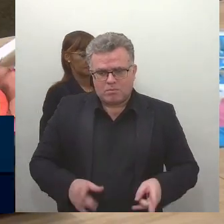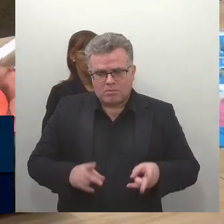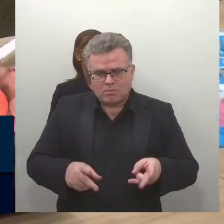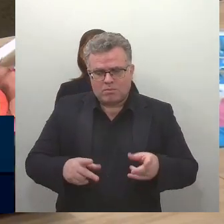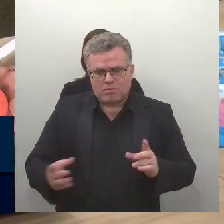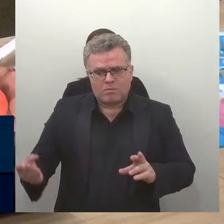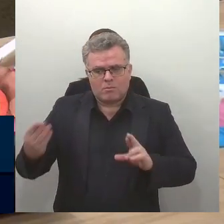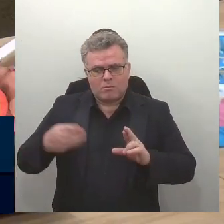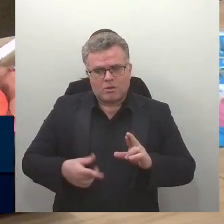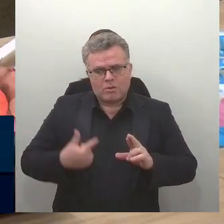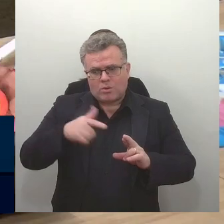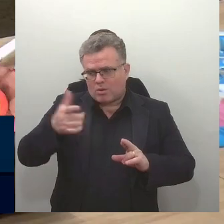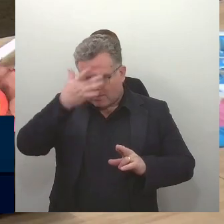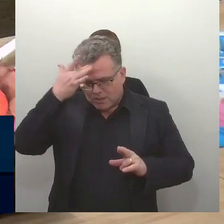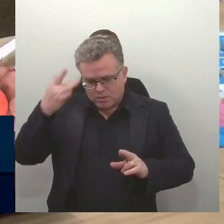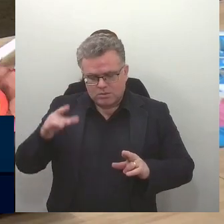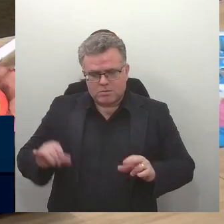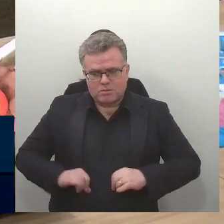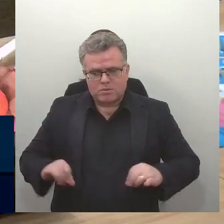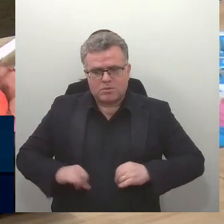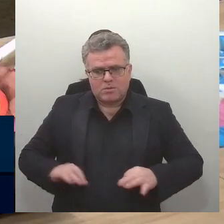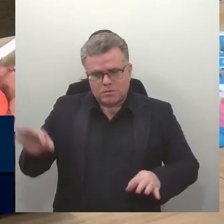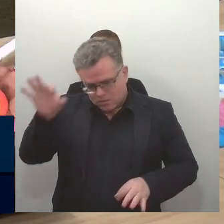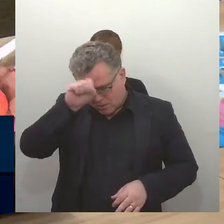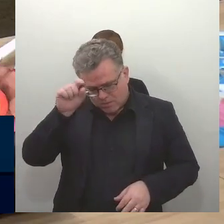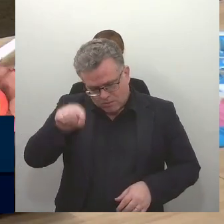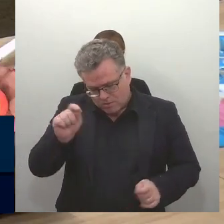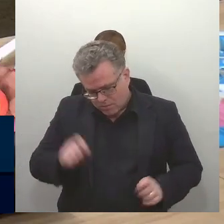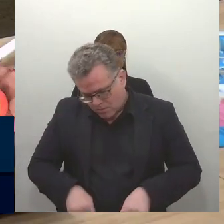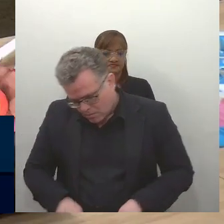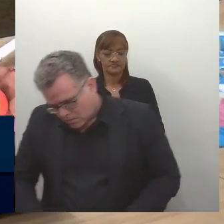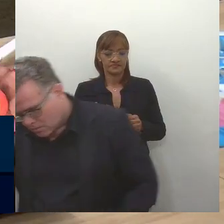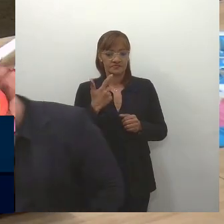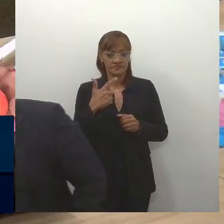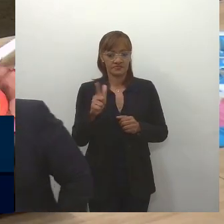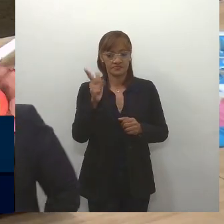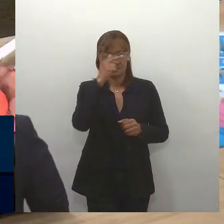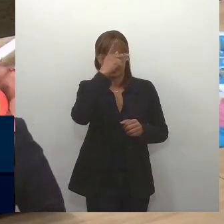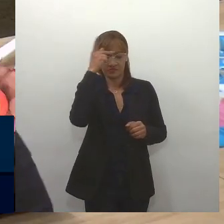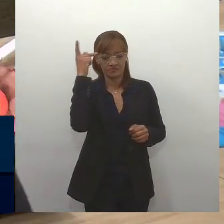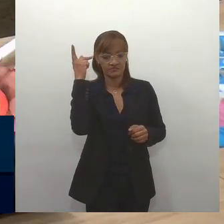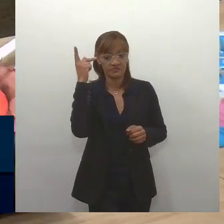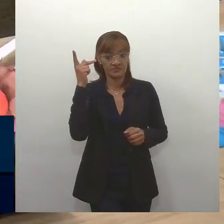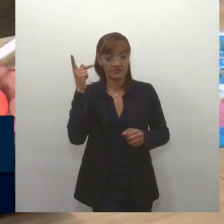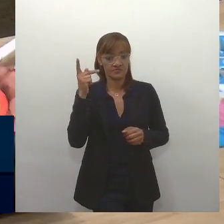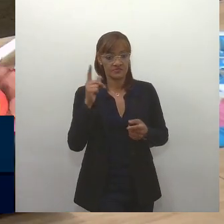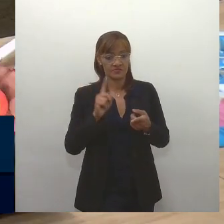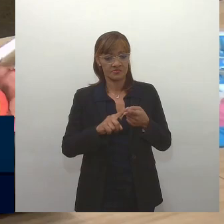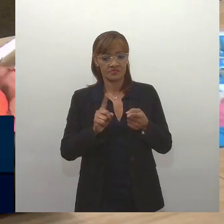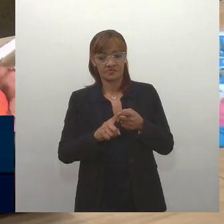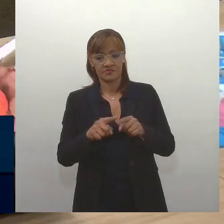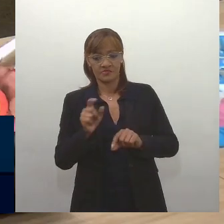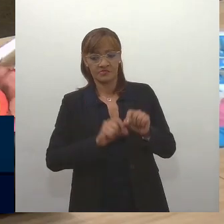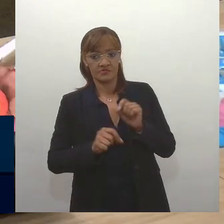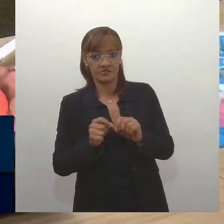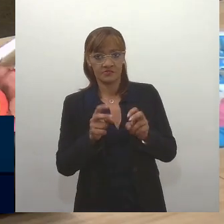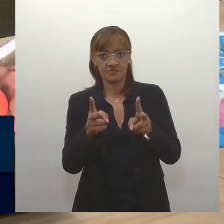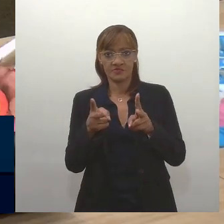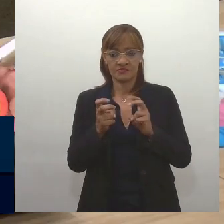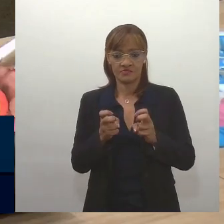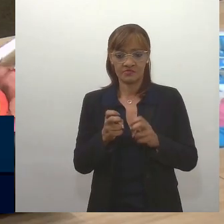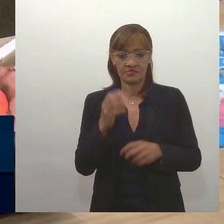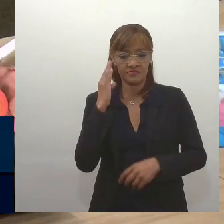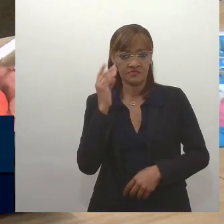profissionais e outras pessoas e revejam seus posicionamentos e não sei se o senhor lembra que tem uns dois meses